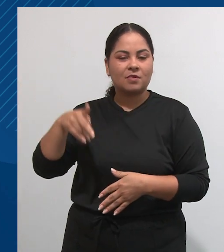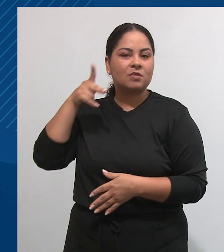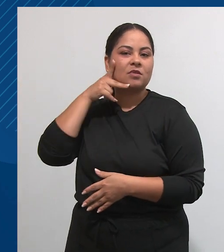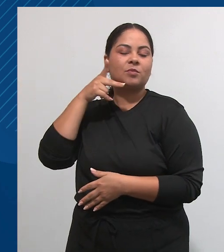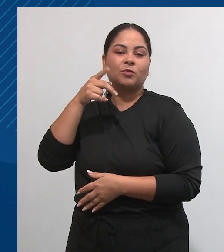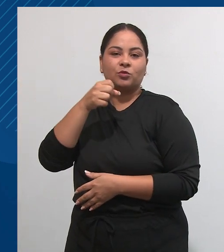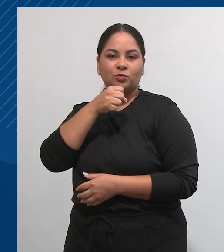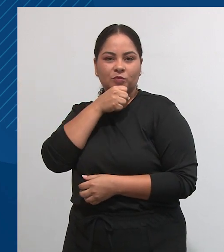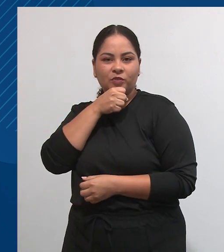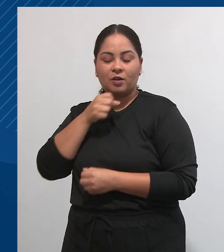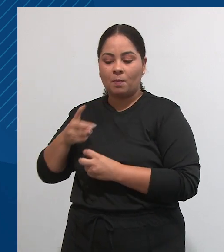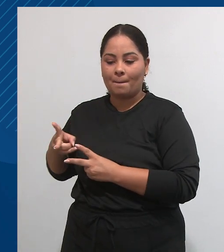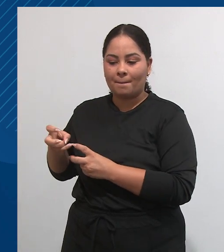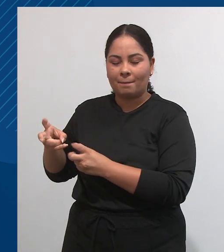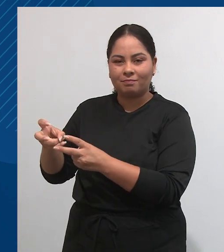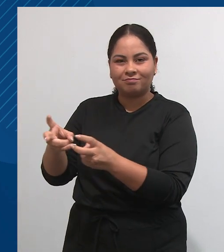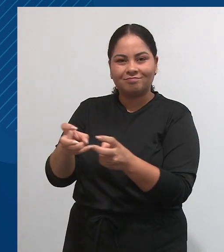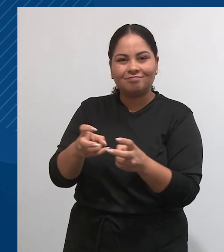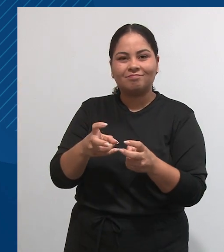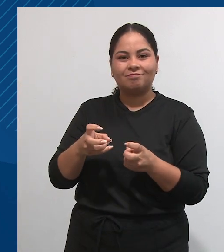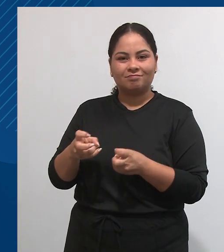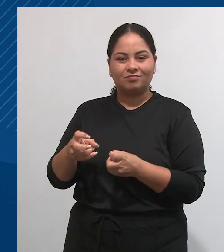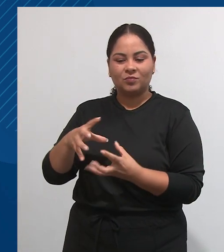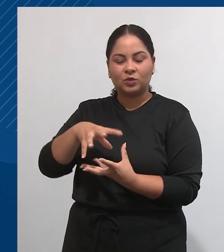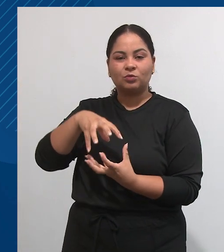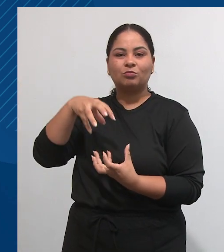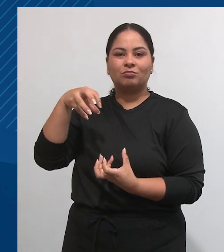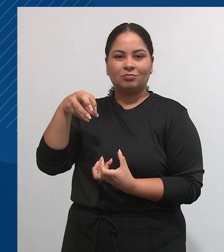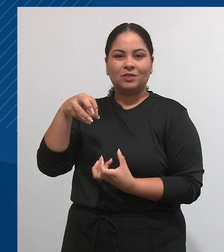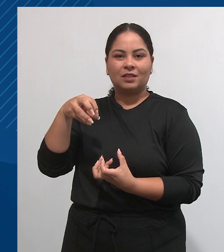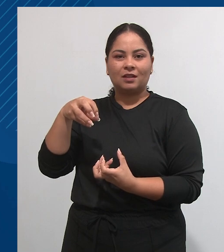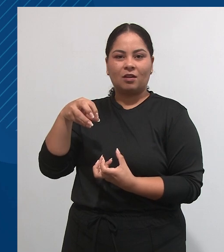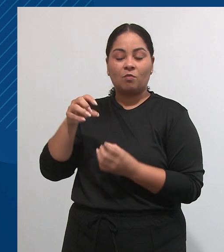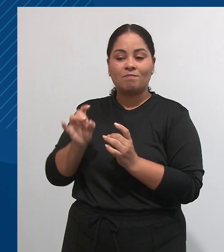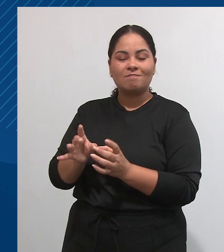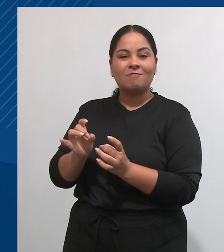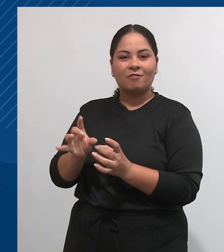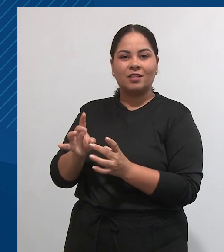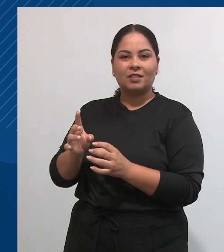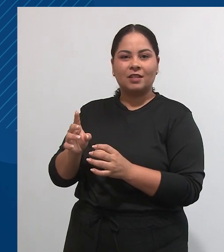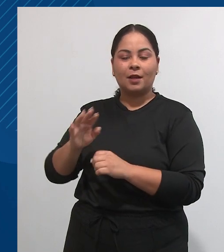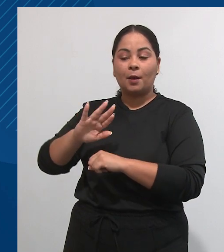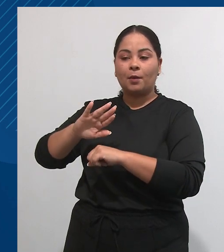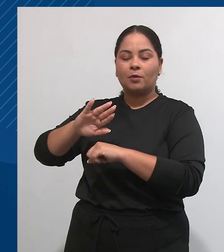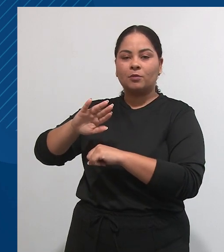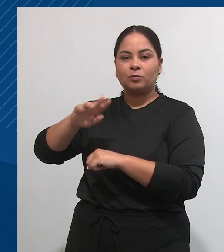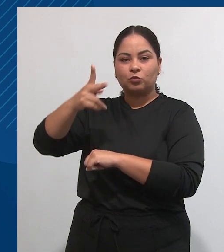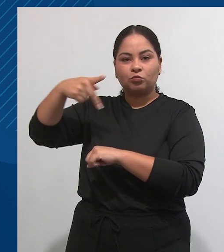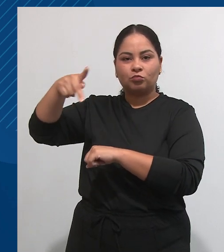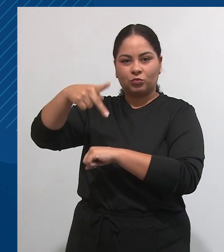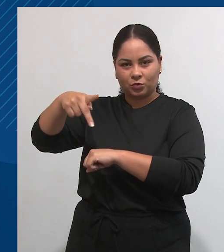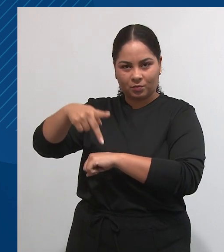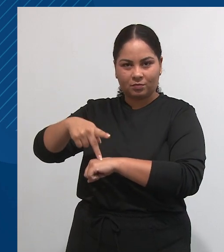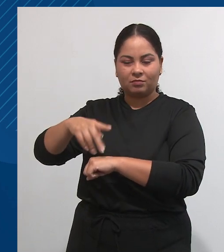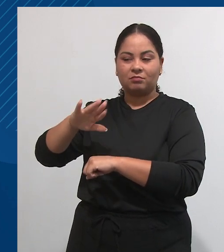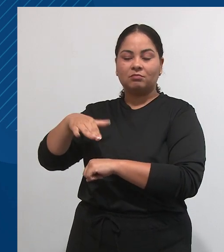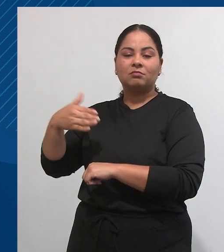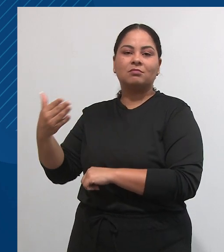para levar para a Europa, que o cacau era uma moeda como se fosse o ouro hoje,